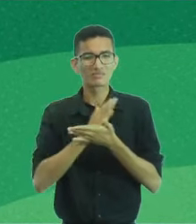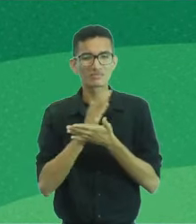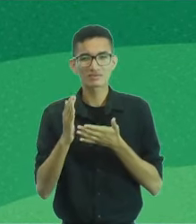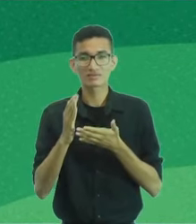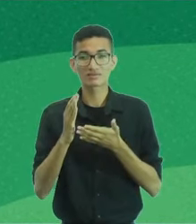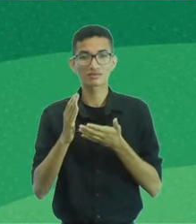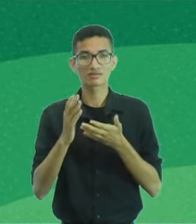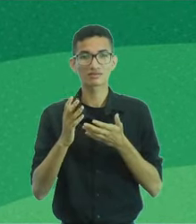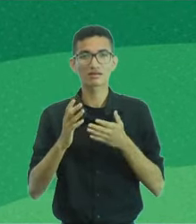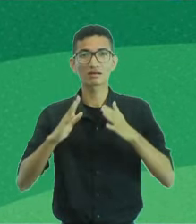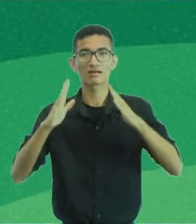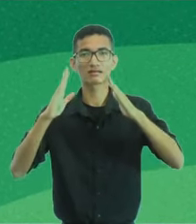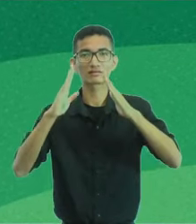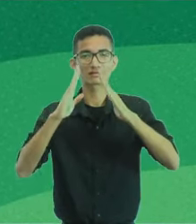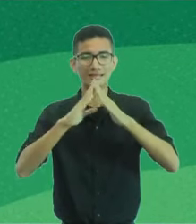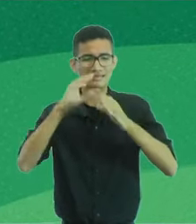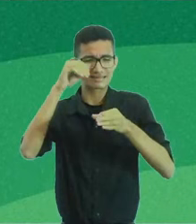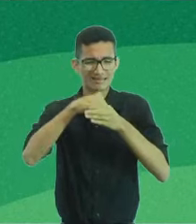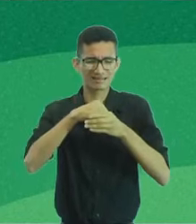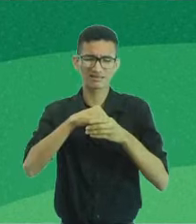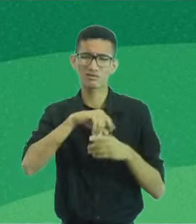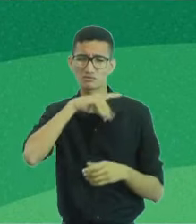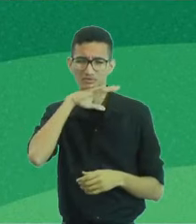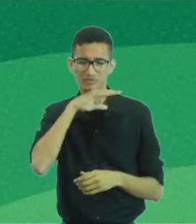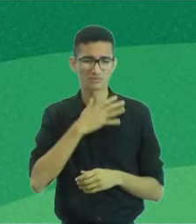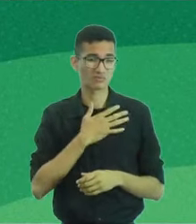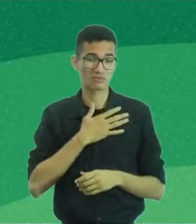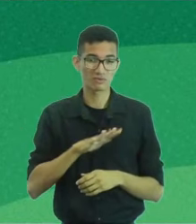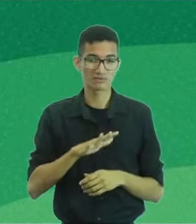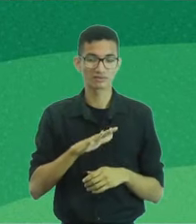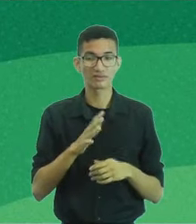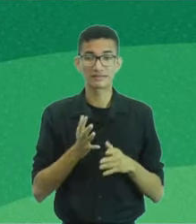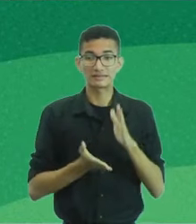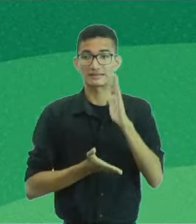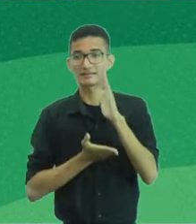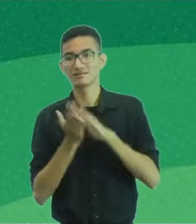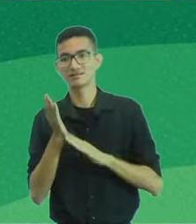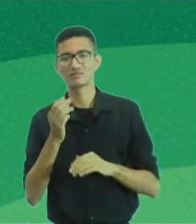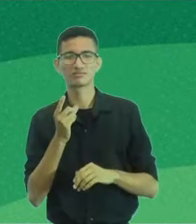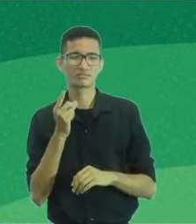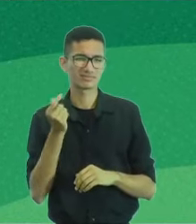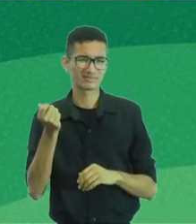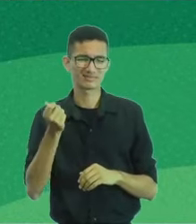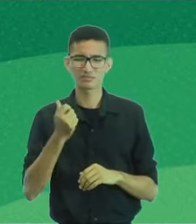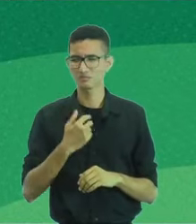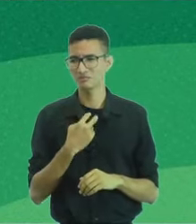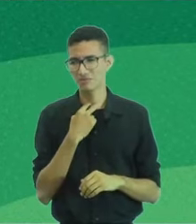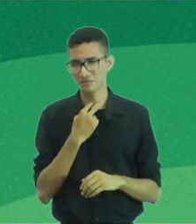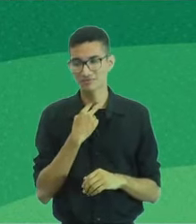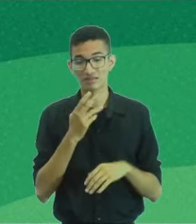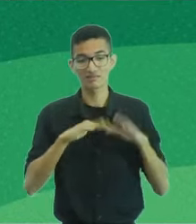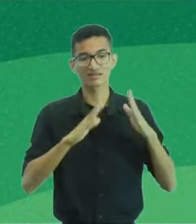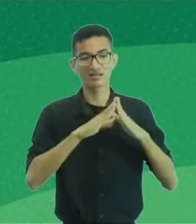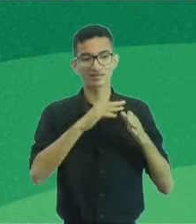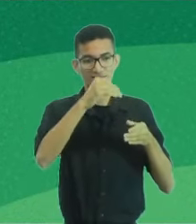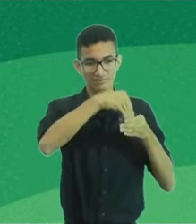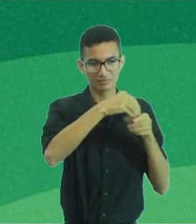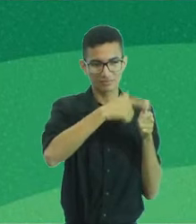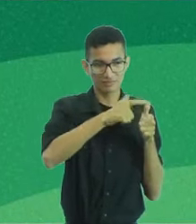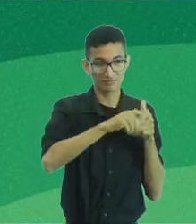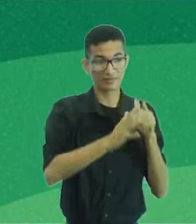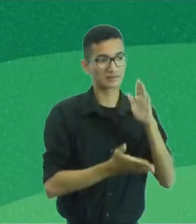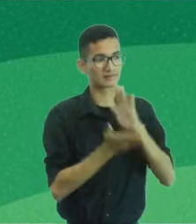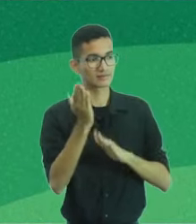lugar para estar dentro de casa e você não pode sair de casa pessoas que têm problemas em casa e não podem sair dela